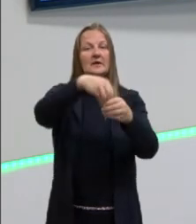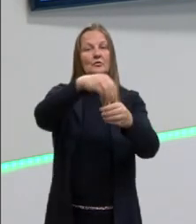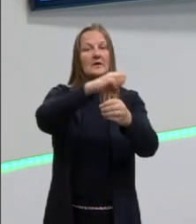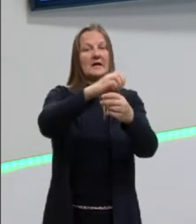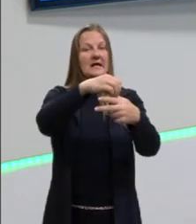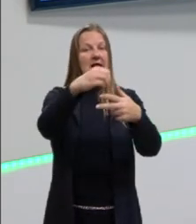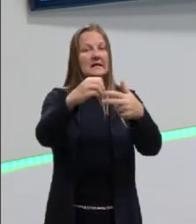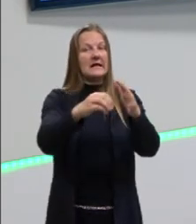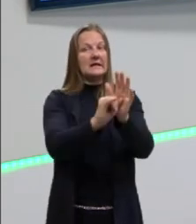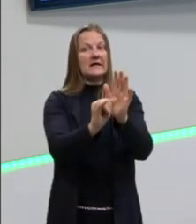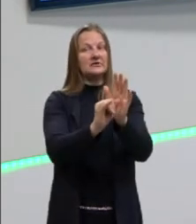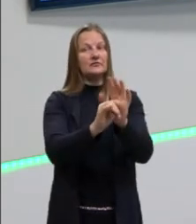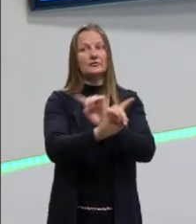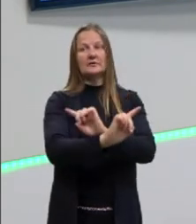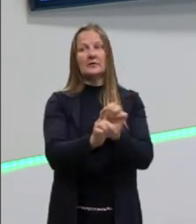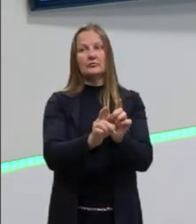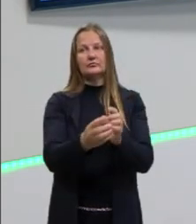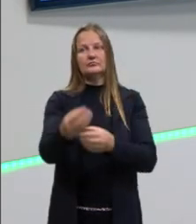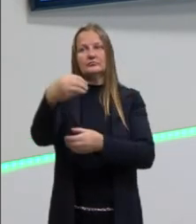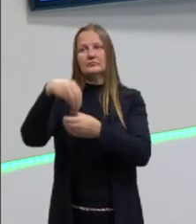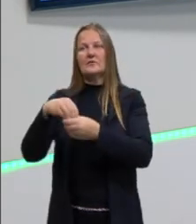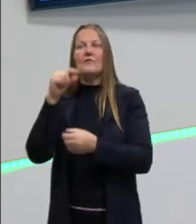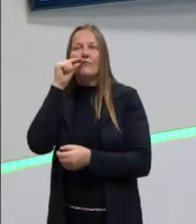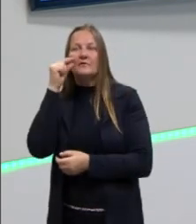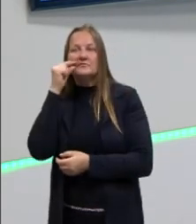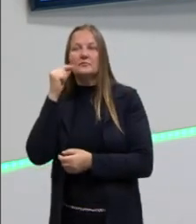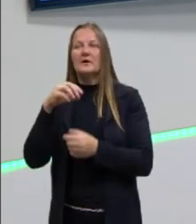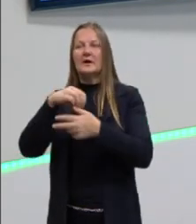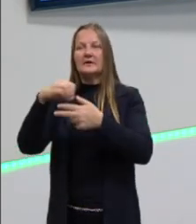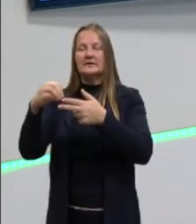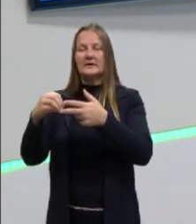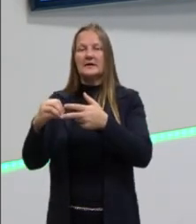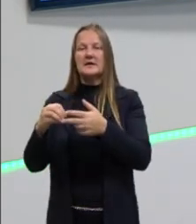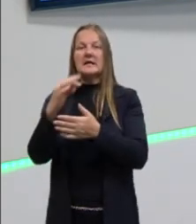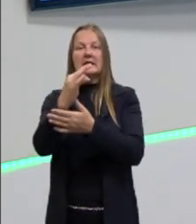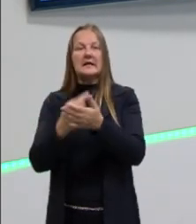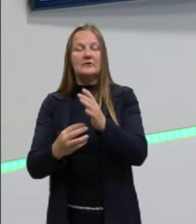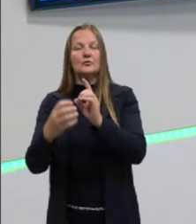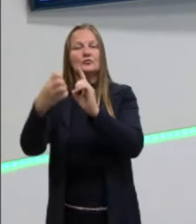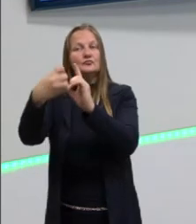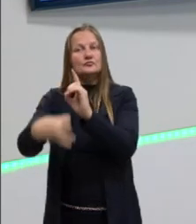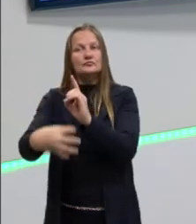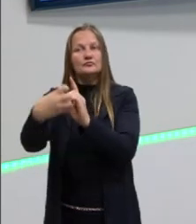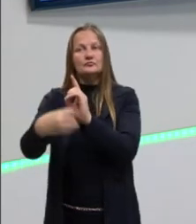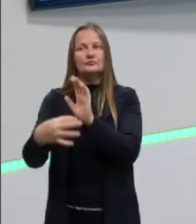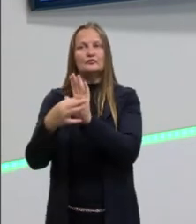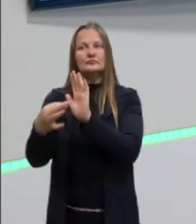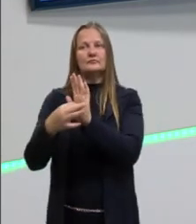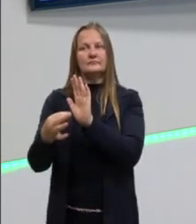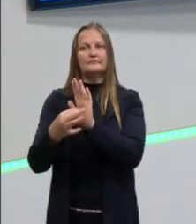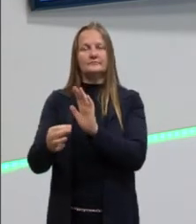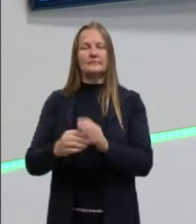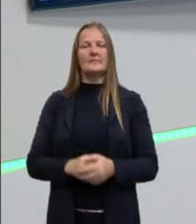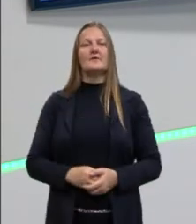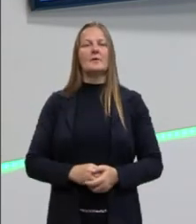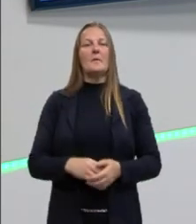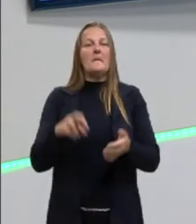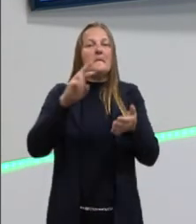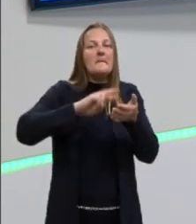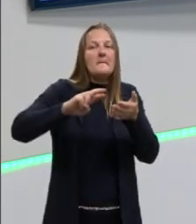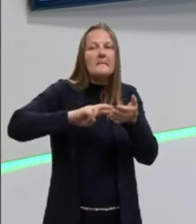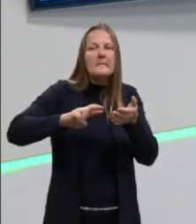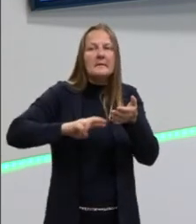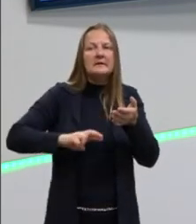ENEM O que é pedido no Enem e nos vestibulares de maneira geral é o texto dissertativo argumentativo de redação